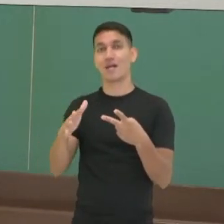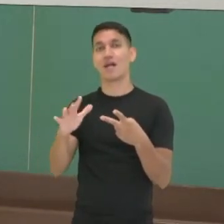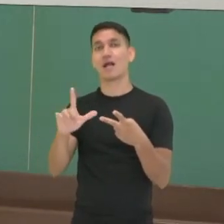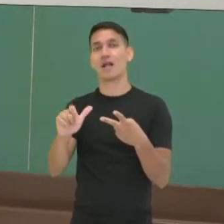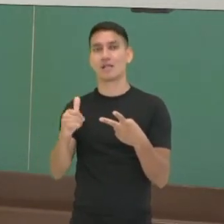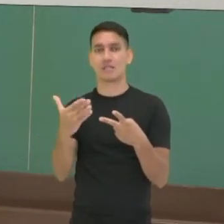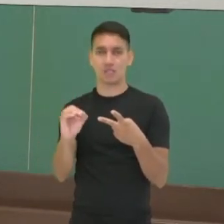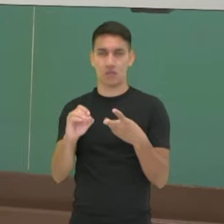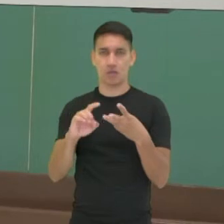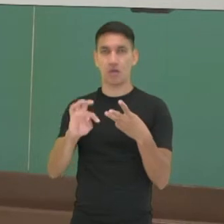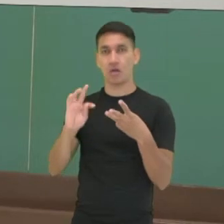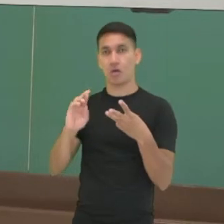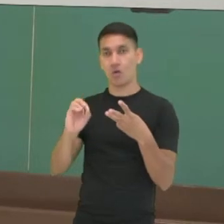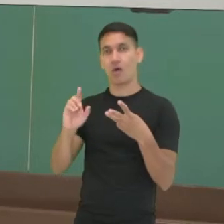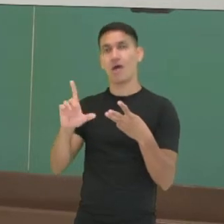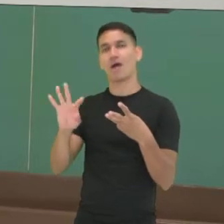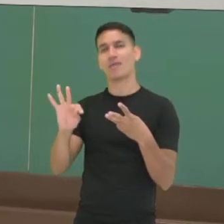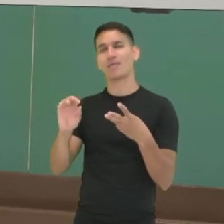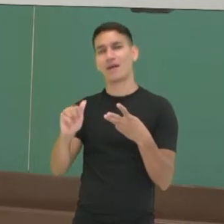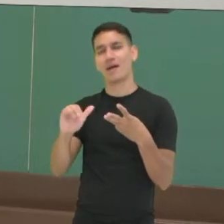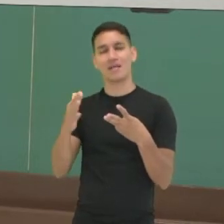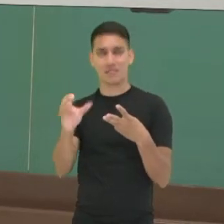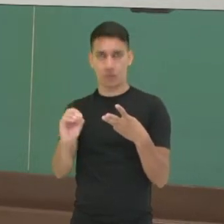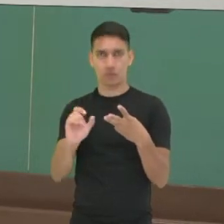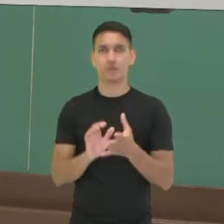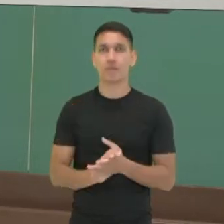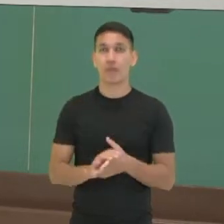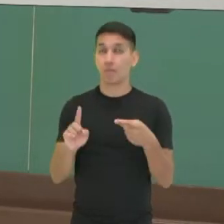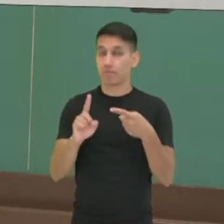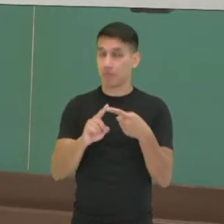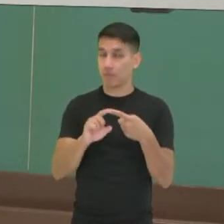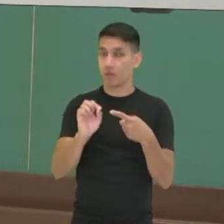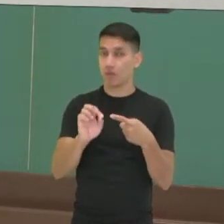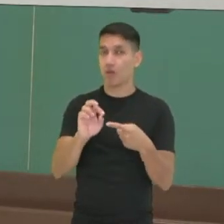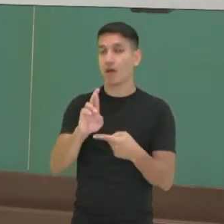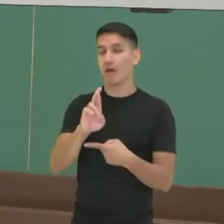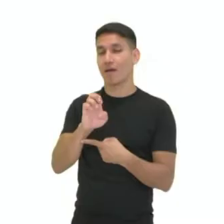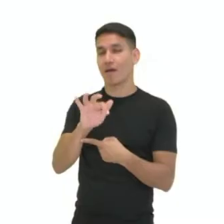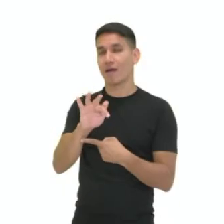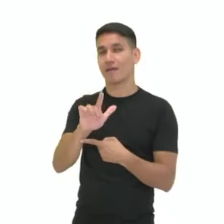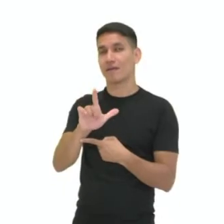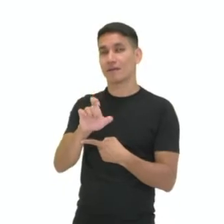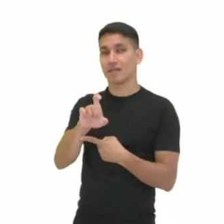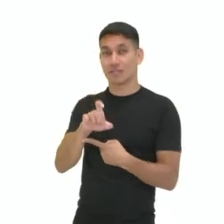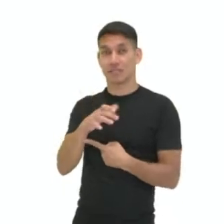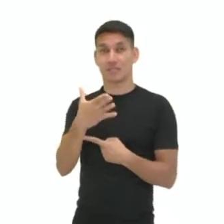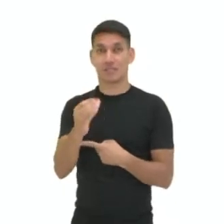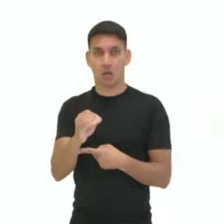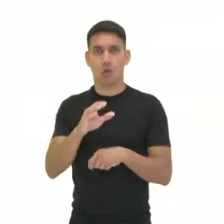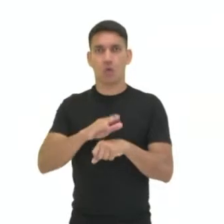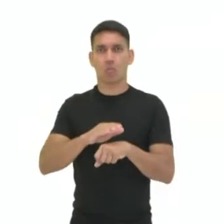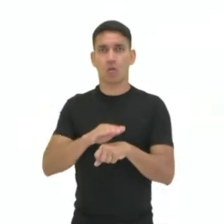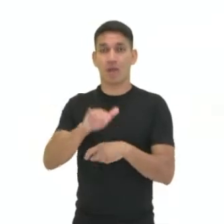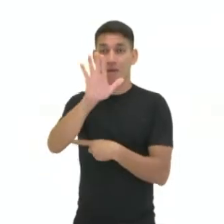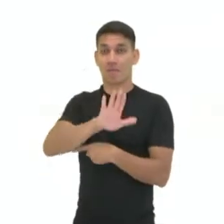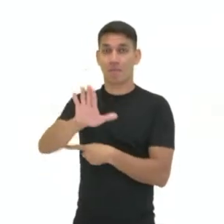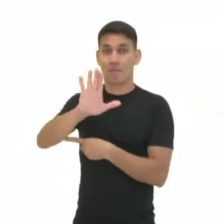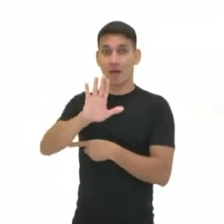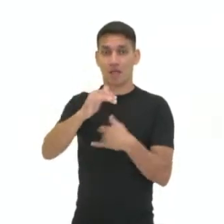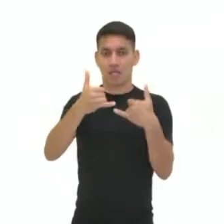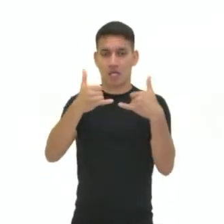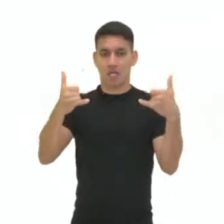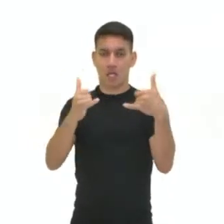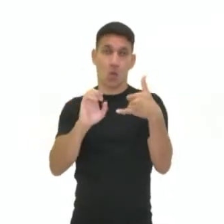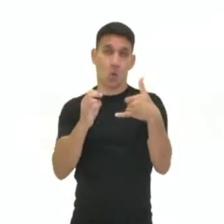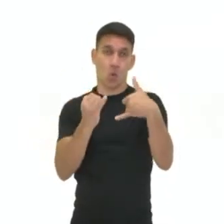delas, reflexão. Quando uma reta divide uma figura de maneira que, ao ser dobrada sobre essa reta,